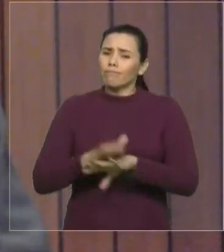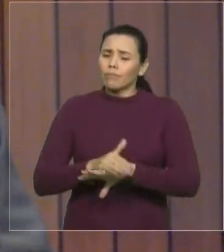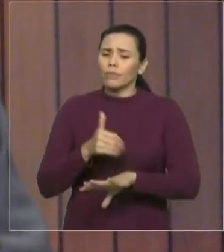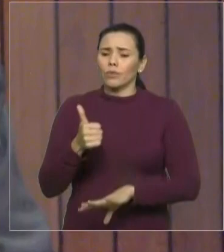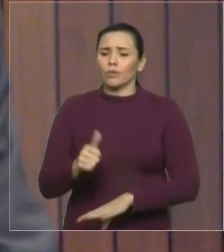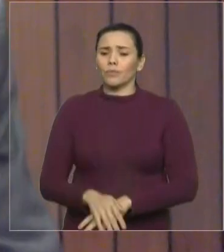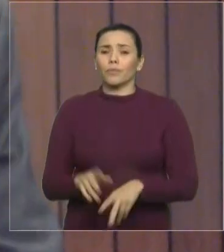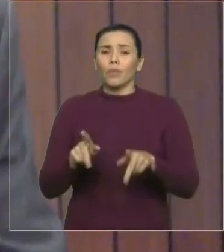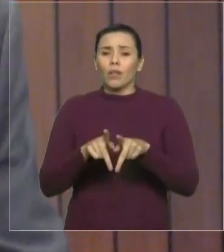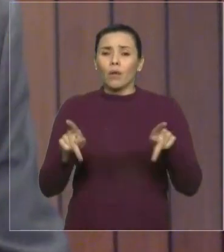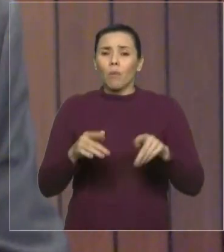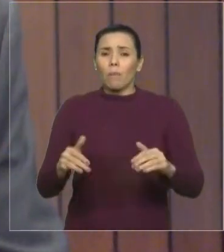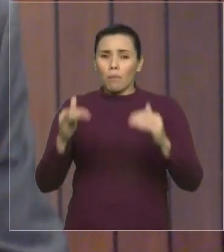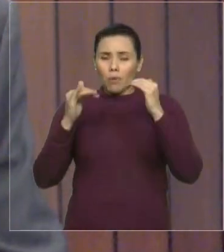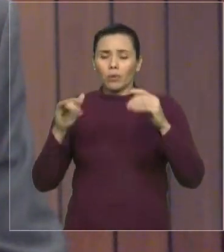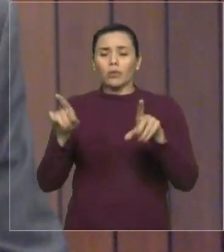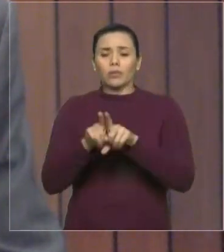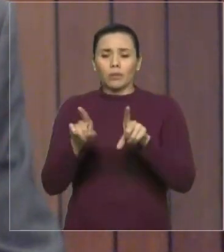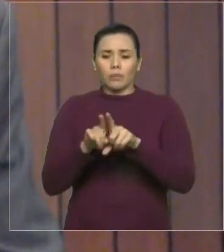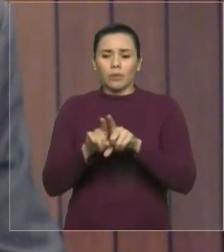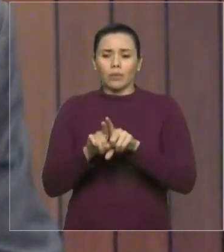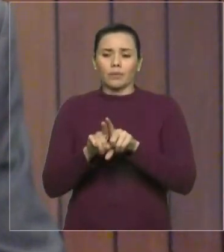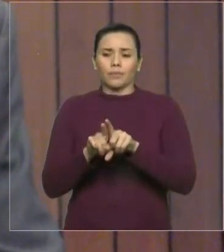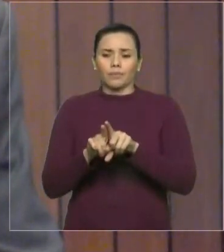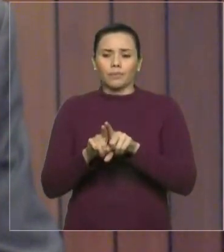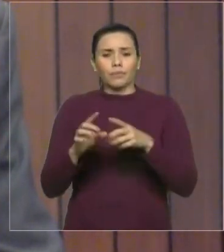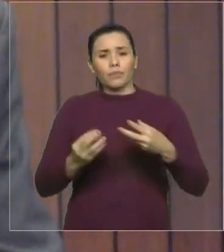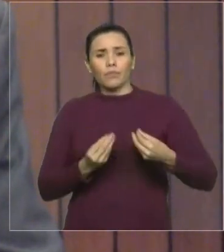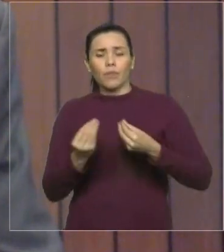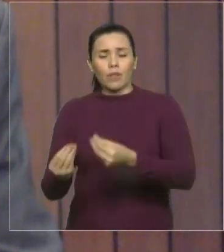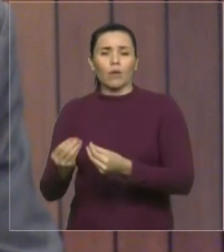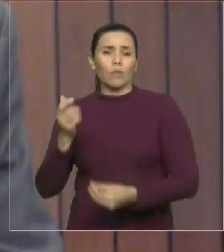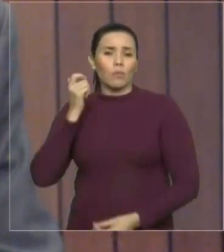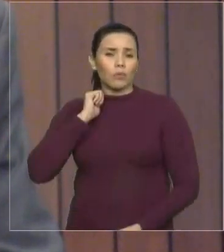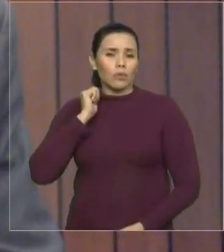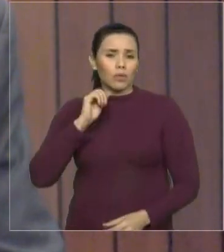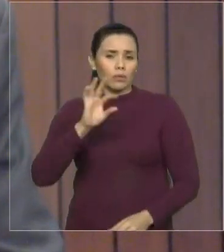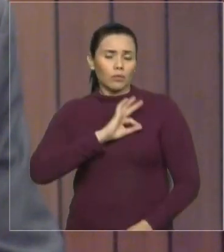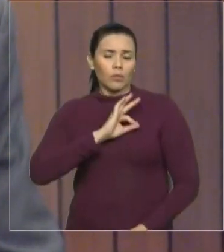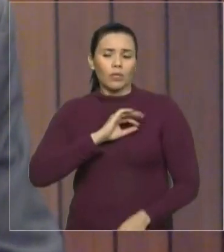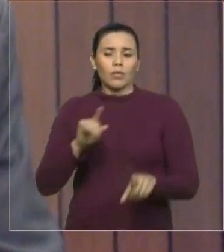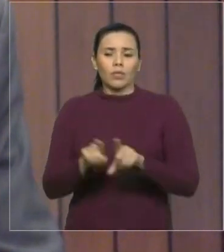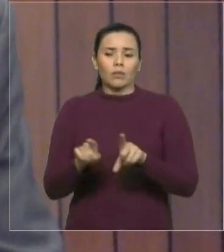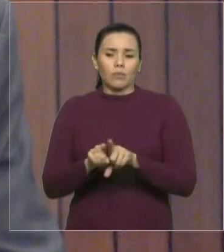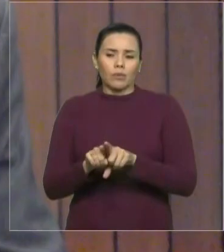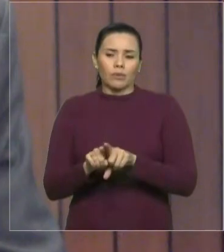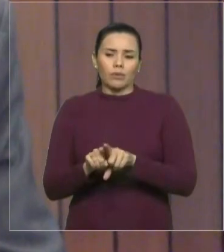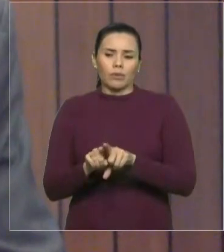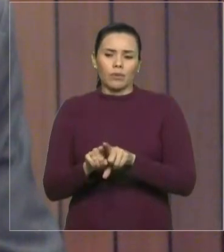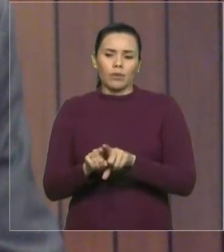a promotoria criminal e para o delegado de polícia. Preciso aqui da tela.